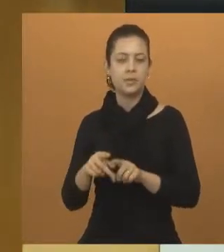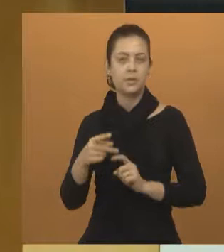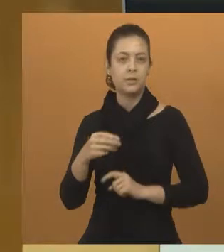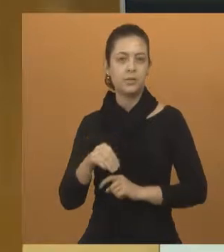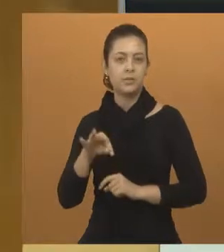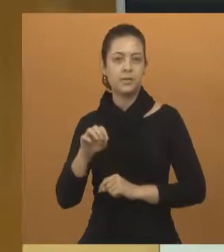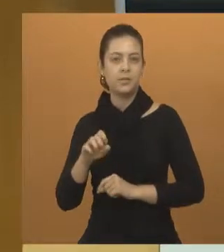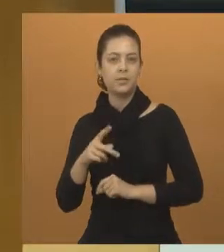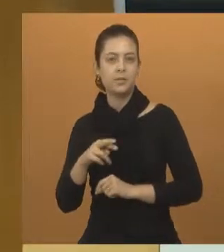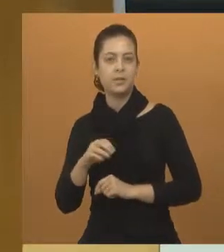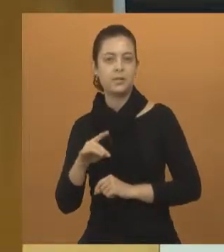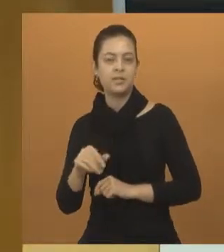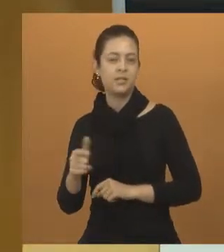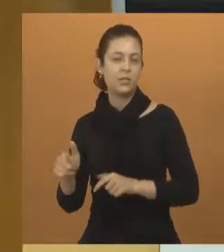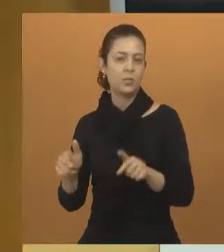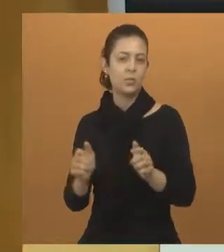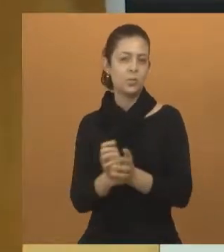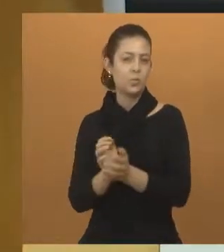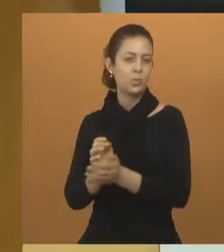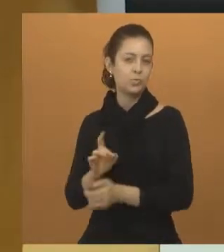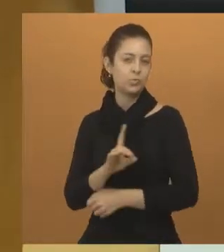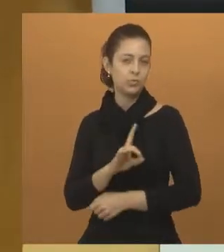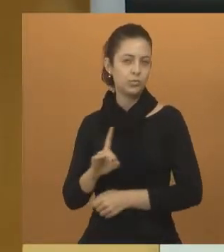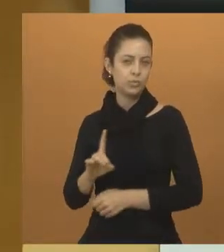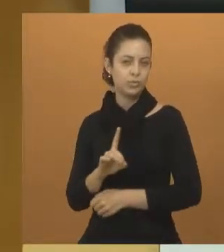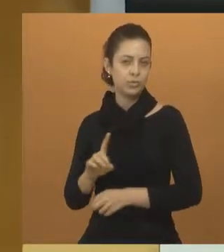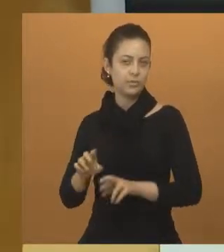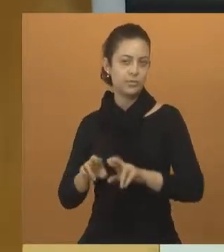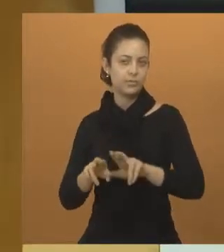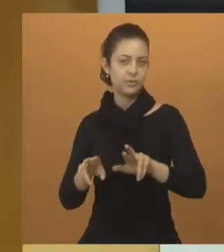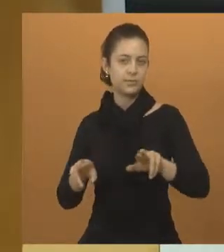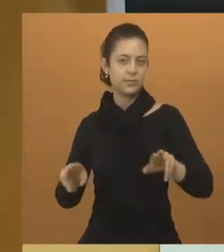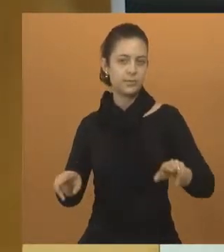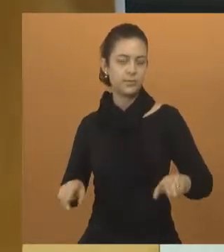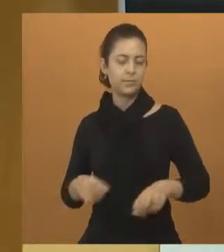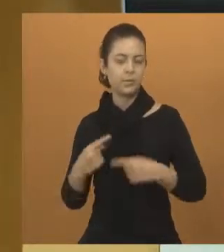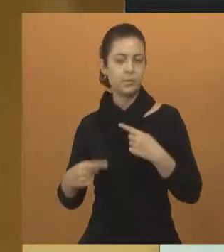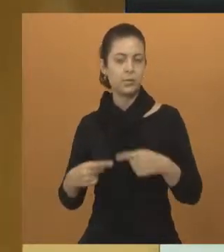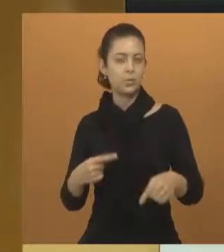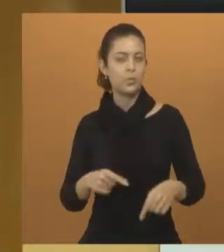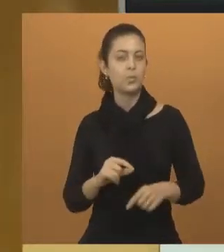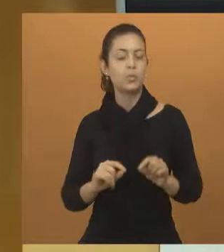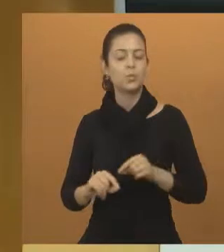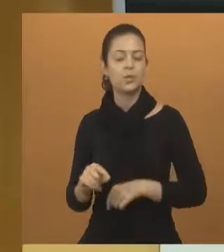Preta, alguns diretores de outros clubes, para a gente discutir